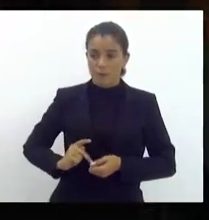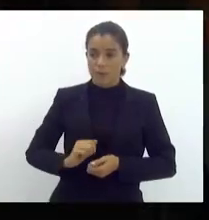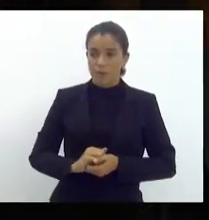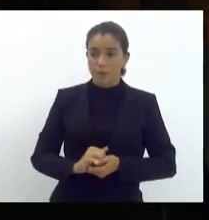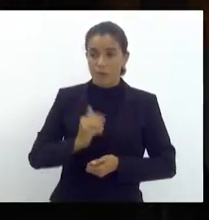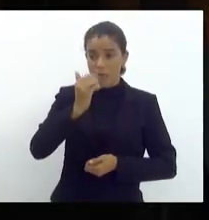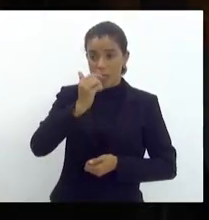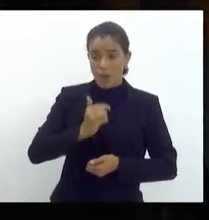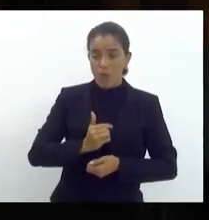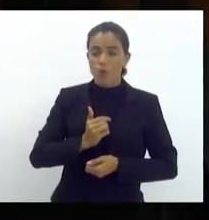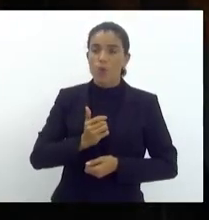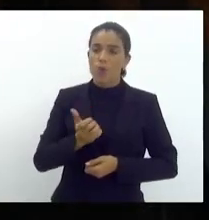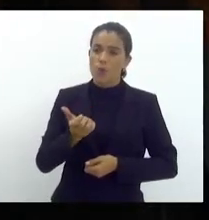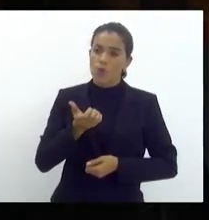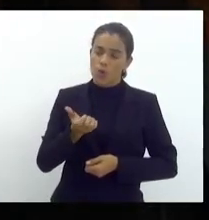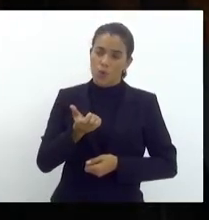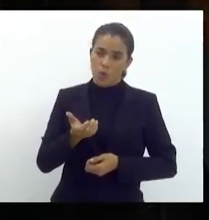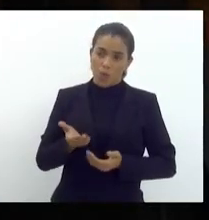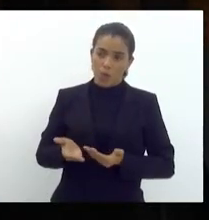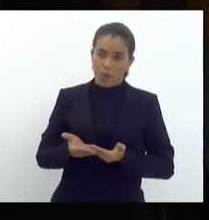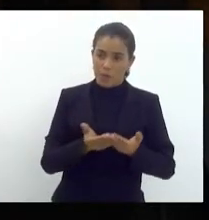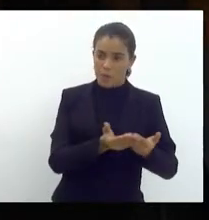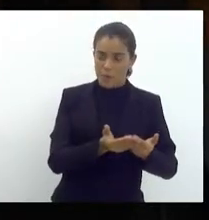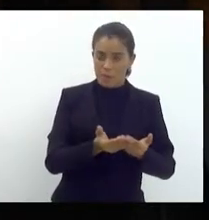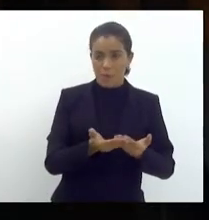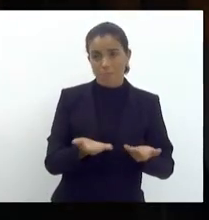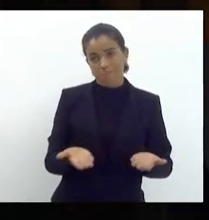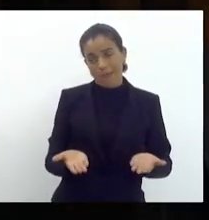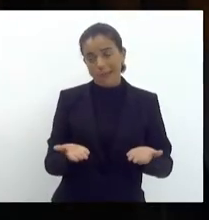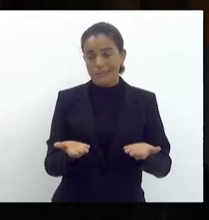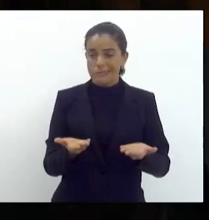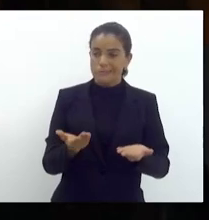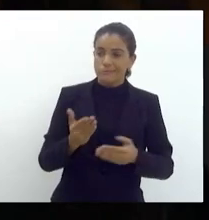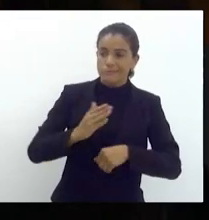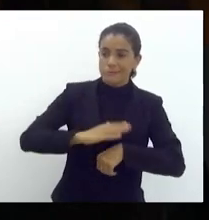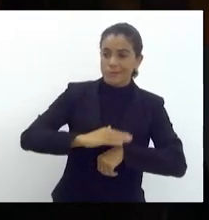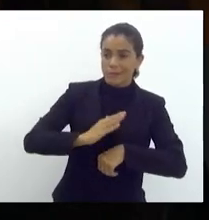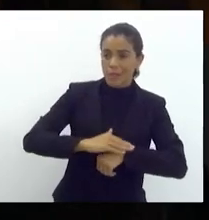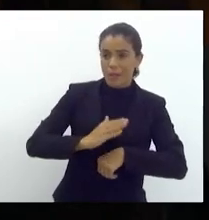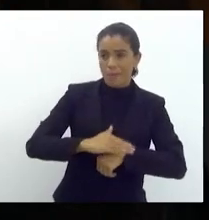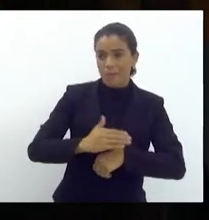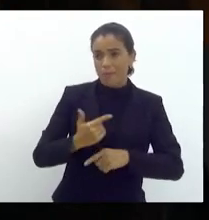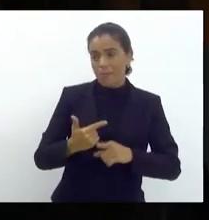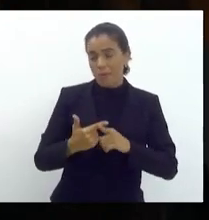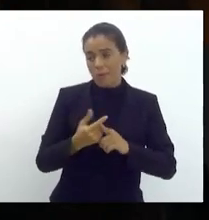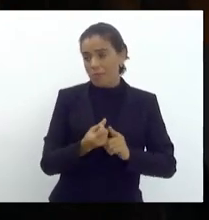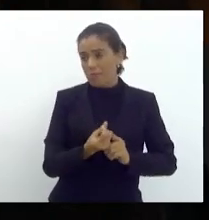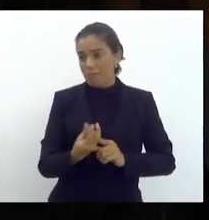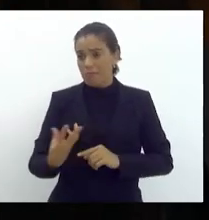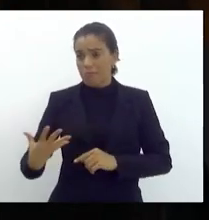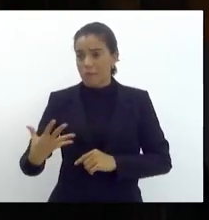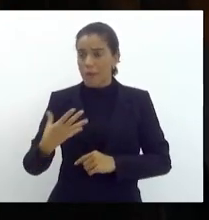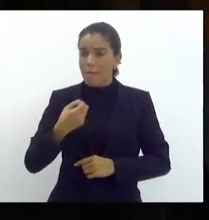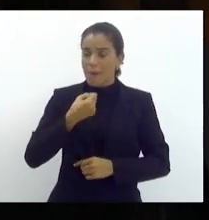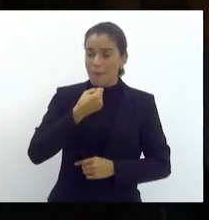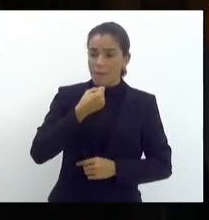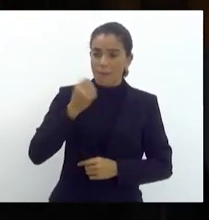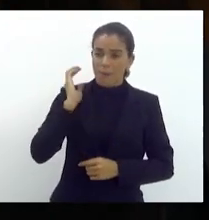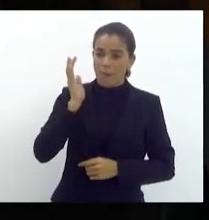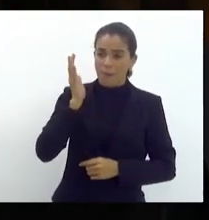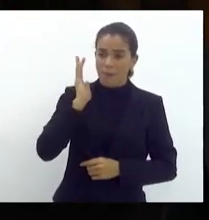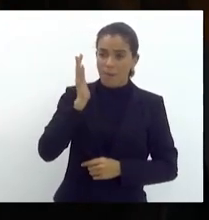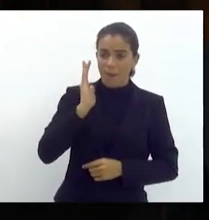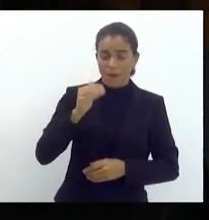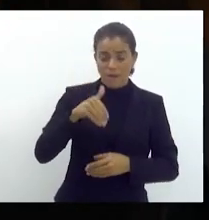eu queria encaminhar a matéria mas não houve tempo que eu falasse porque foram muitos oradores e a votação